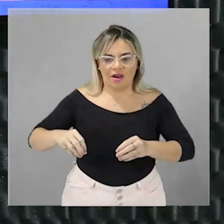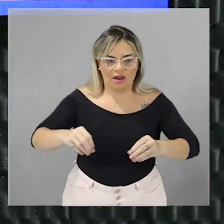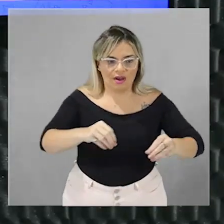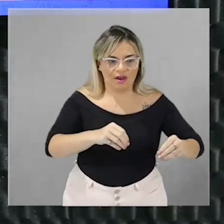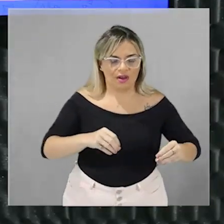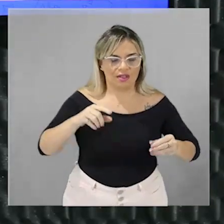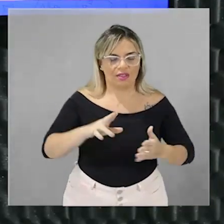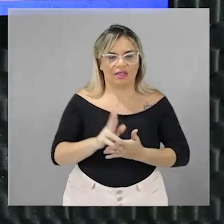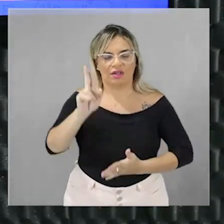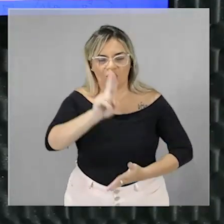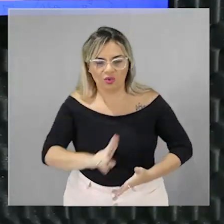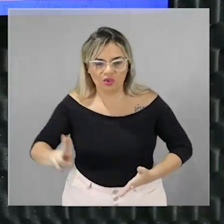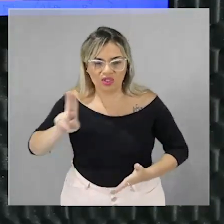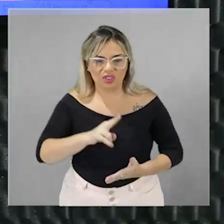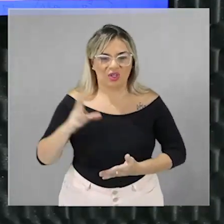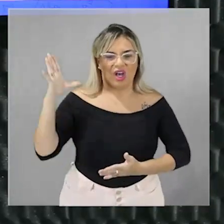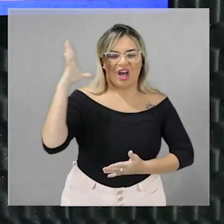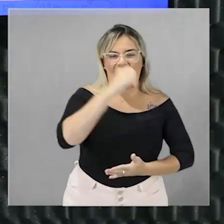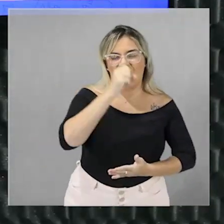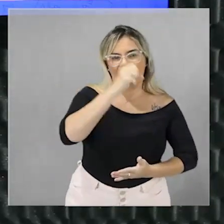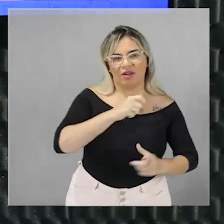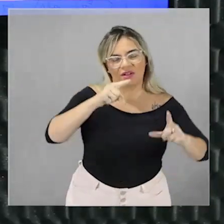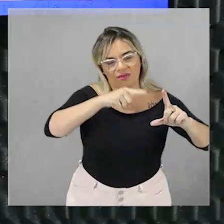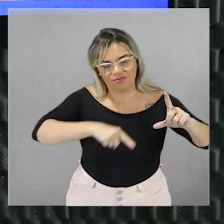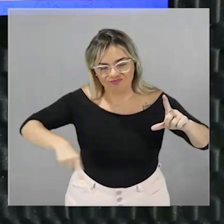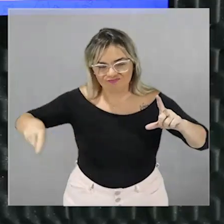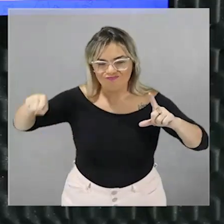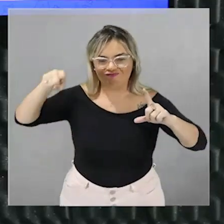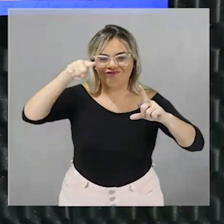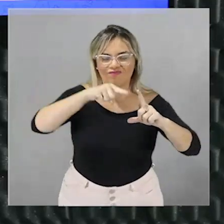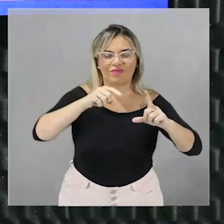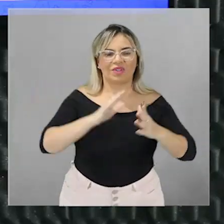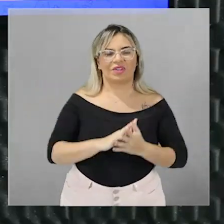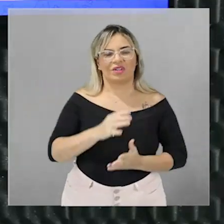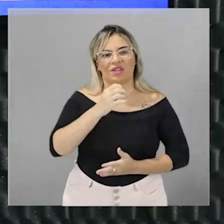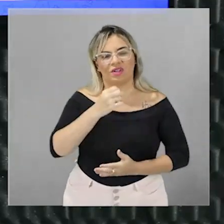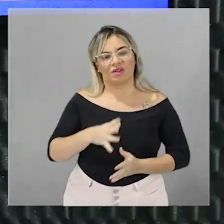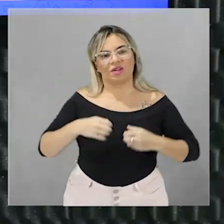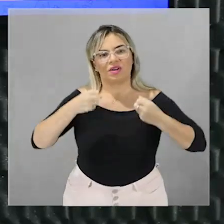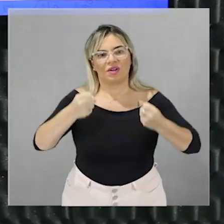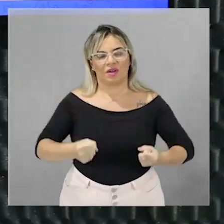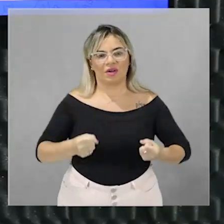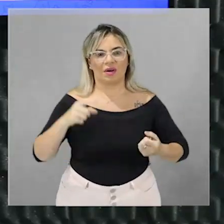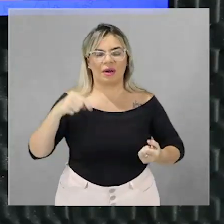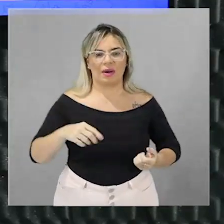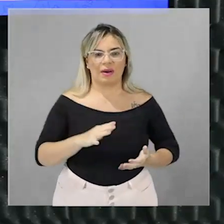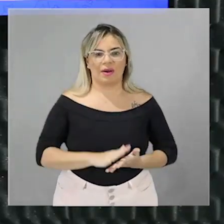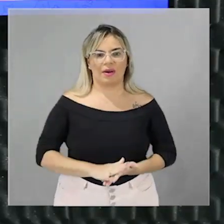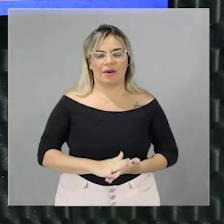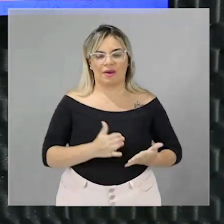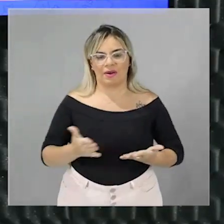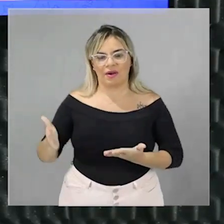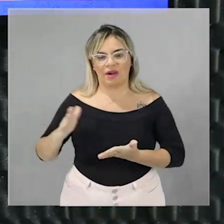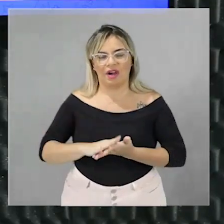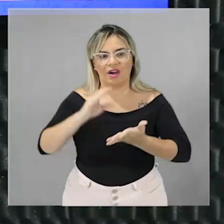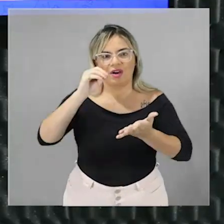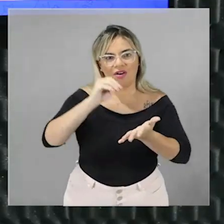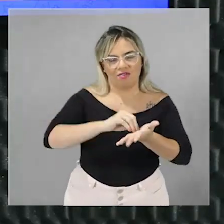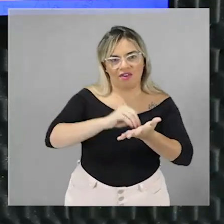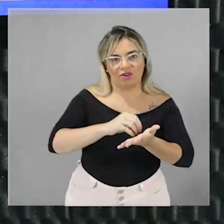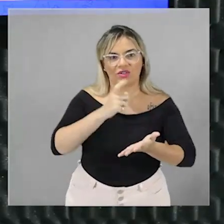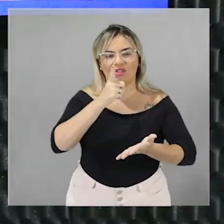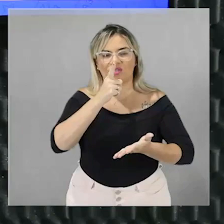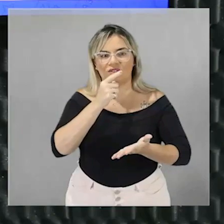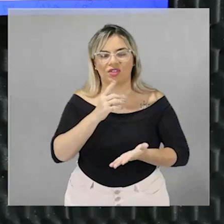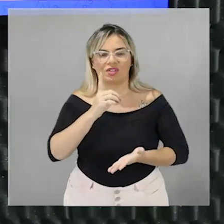mais rápido do que pode ser reabastecida. Tá? Isso, galera, anota aí, isso nós chamamos aí de déficit hídrico,